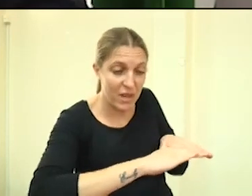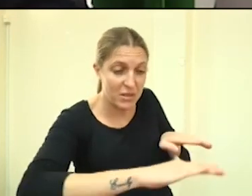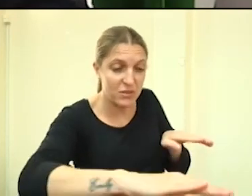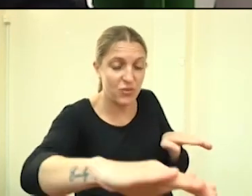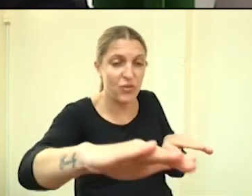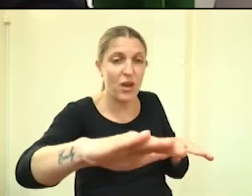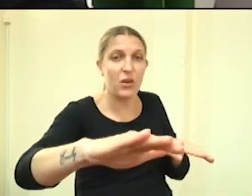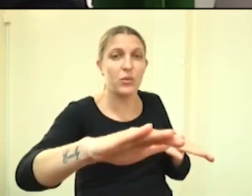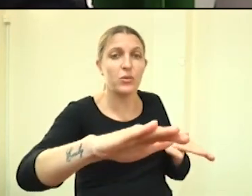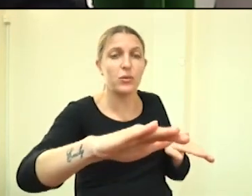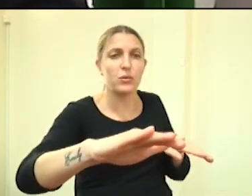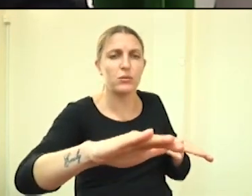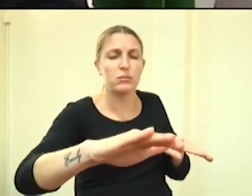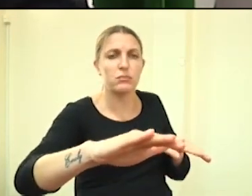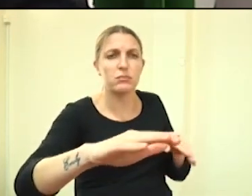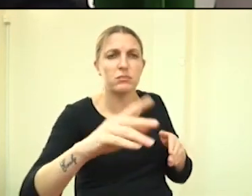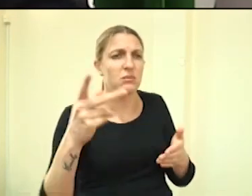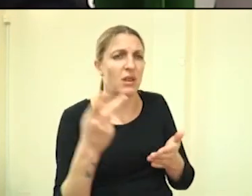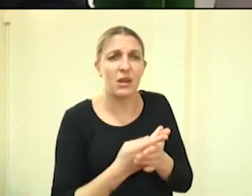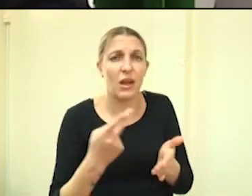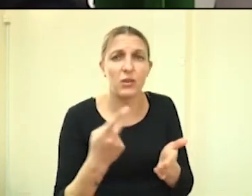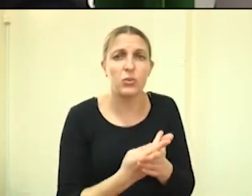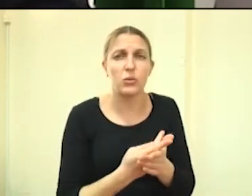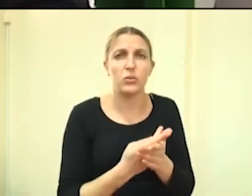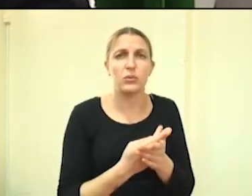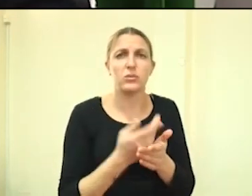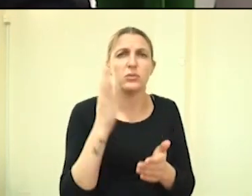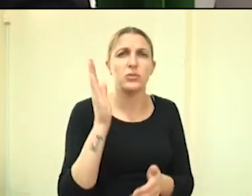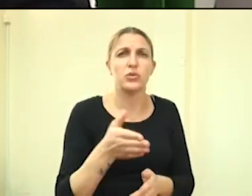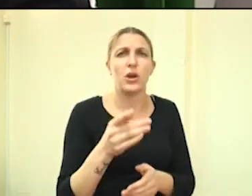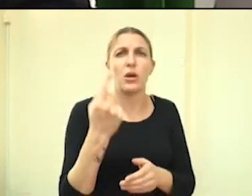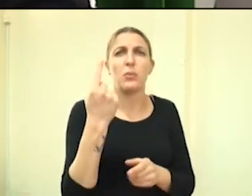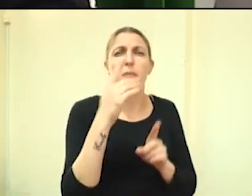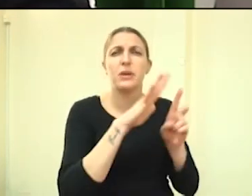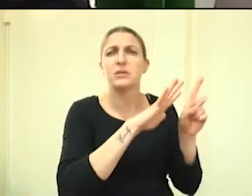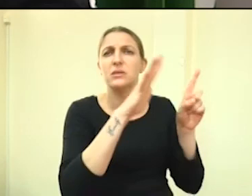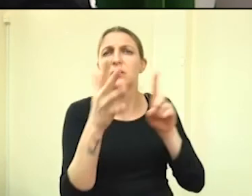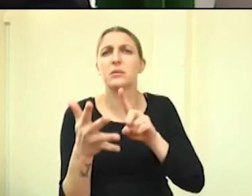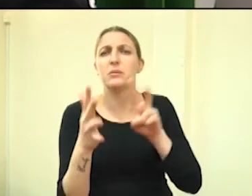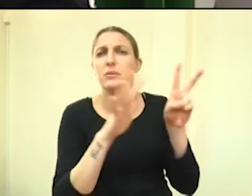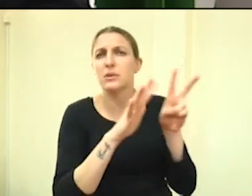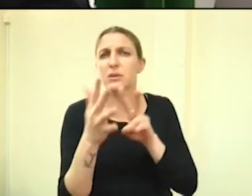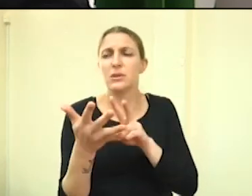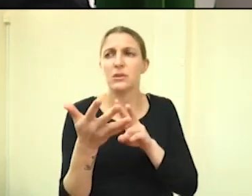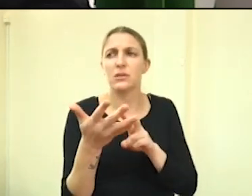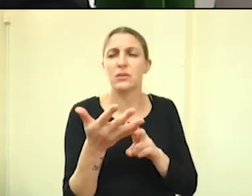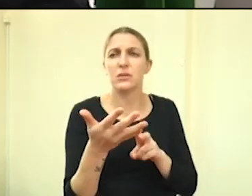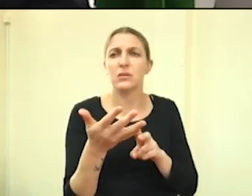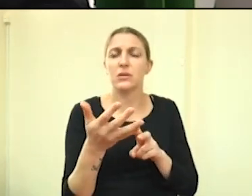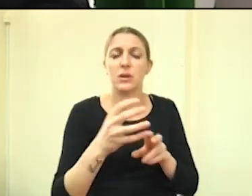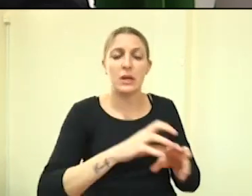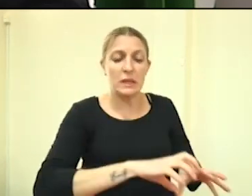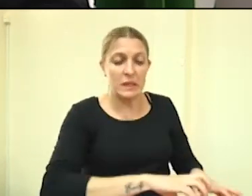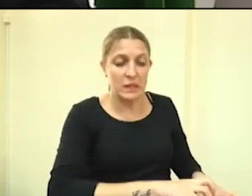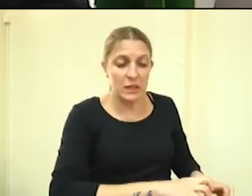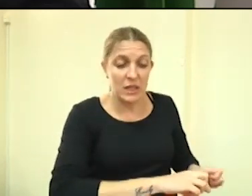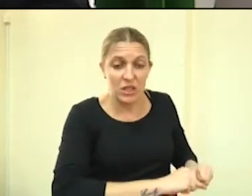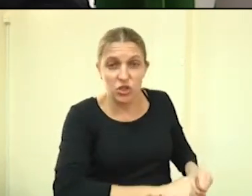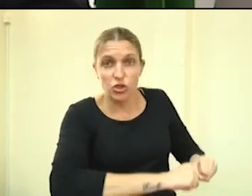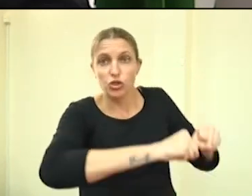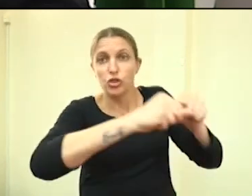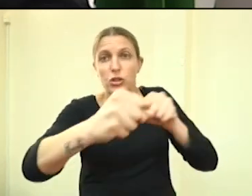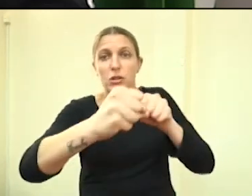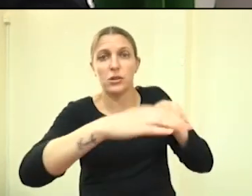d'água e não consegue. Então, já faz uma semana que estão trabalhando na Sergipe, tirando o asfalto de cima das tampas.